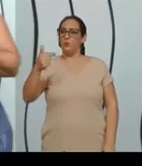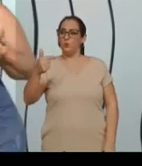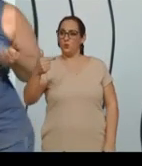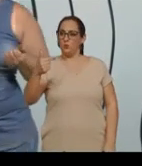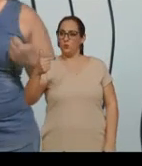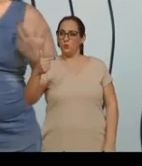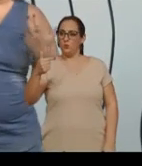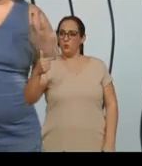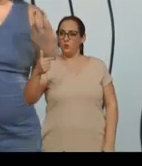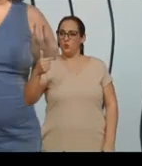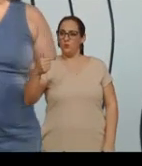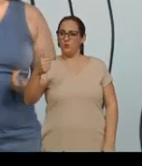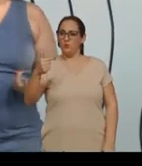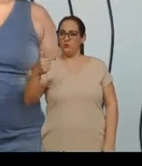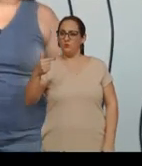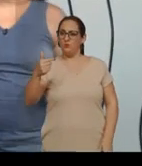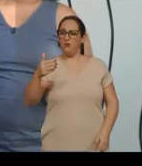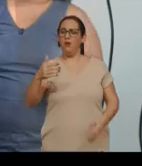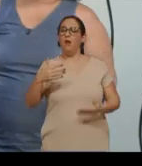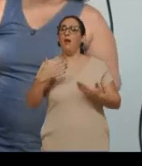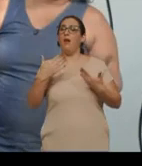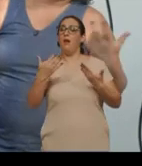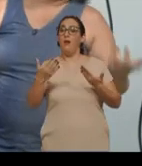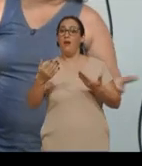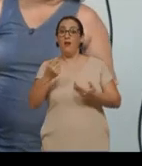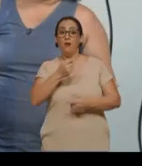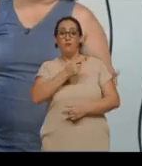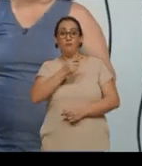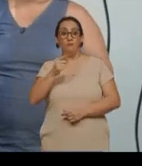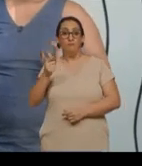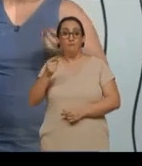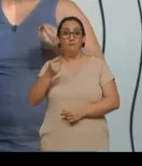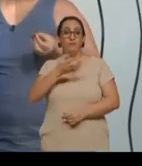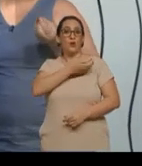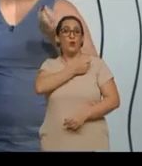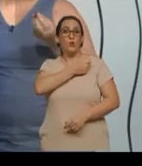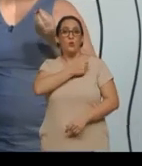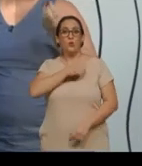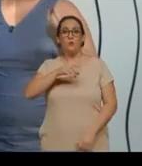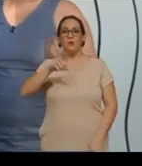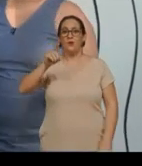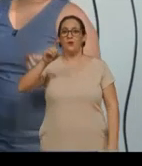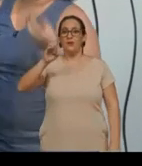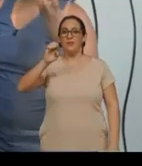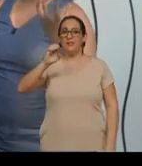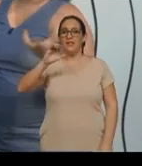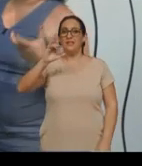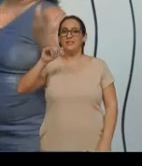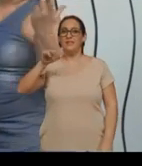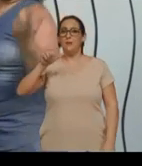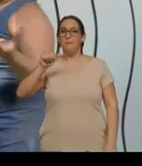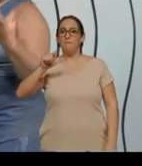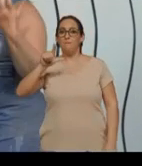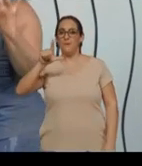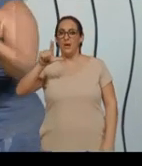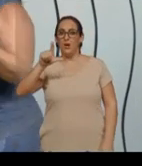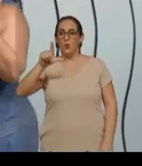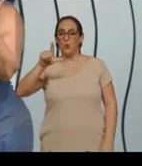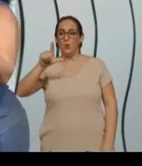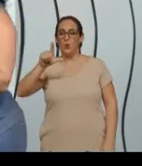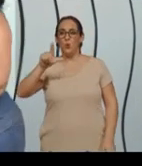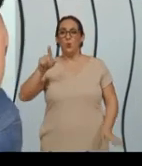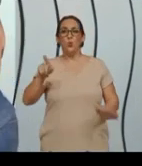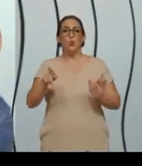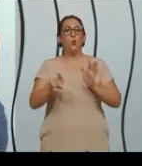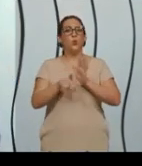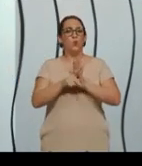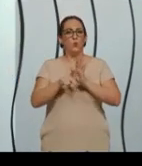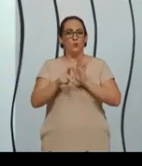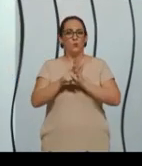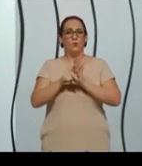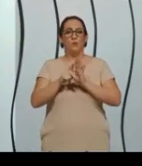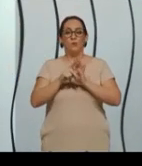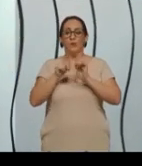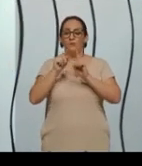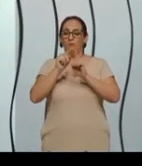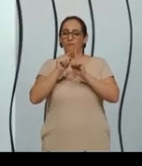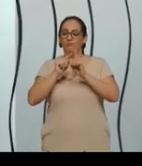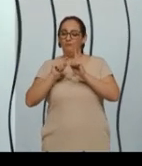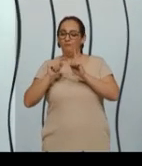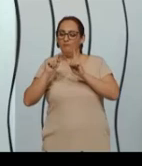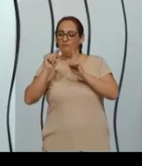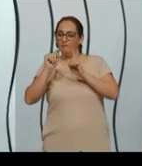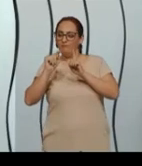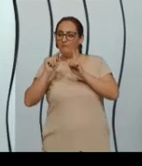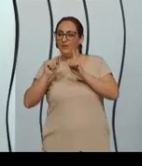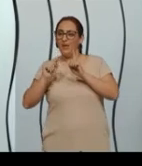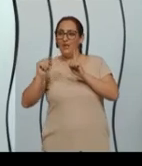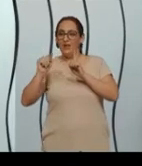por exemplo. Isso que é um número um decimal. Ele trabalha com a vírgula, ele trabalha com casas decimais. Se eu